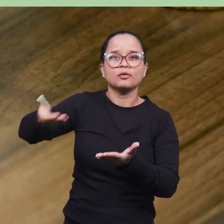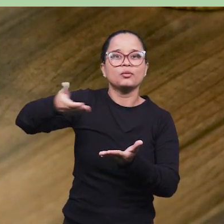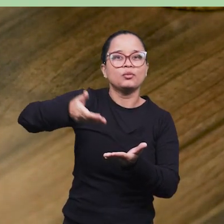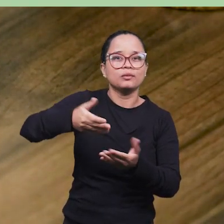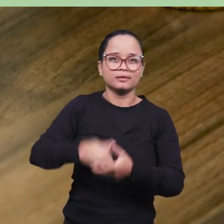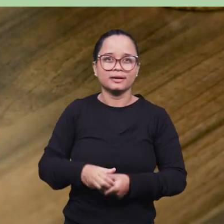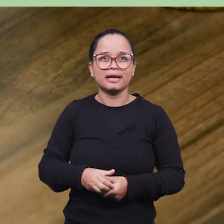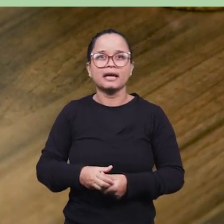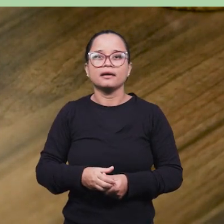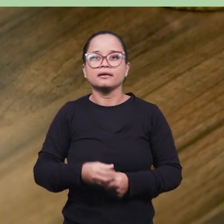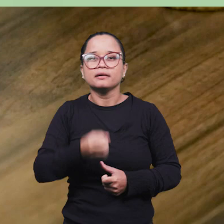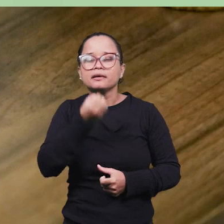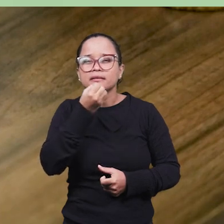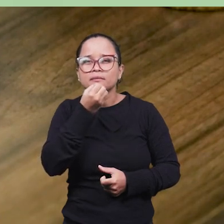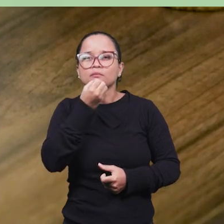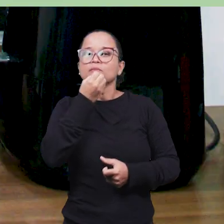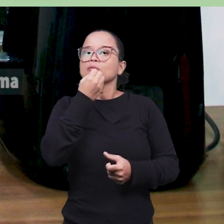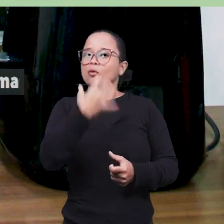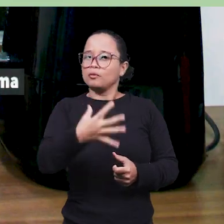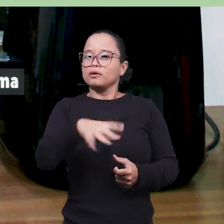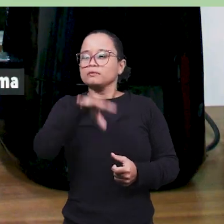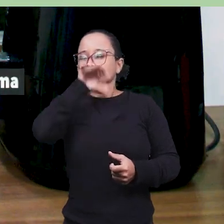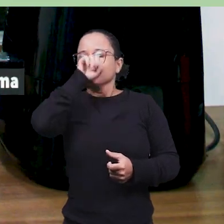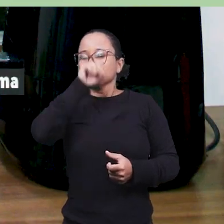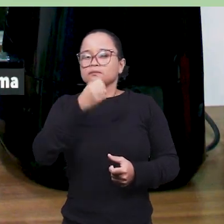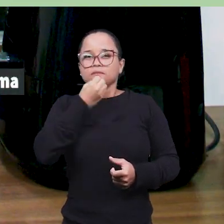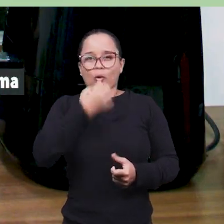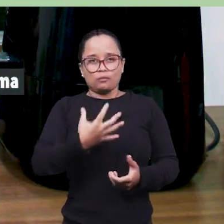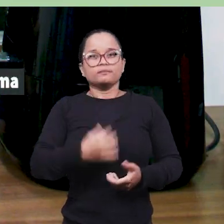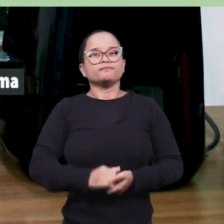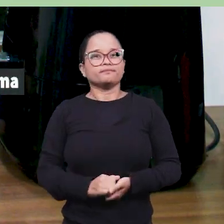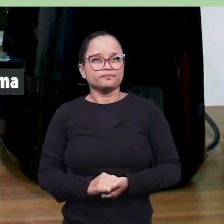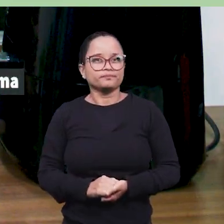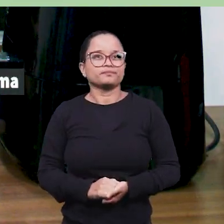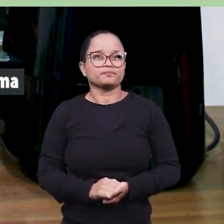aroma gostoso, meu Deus.